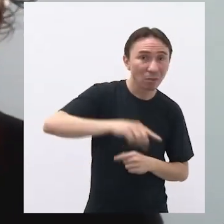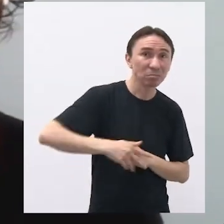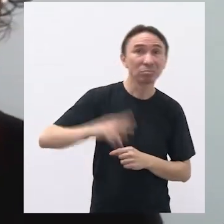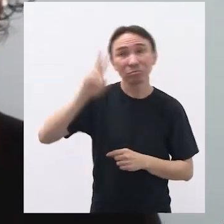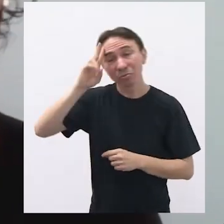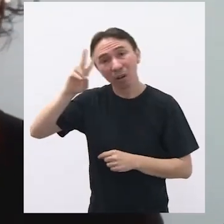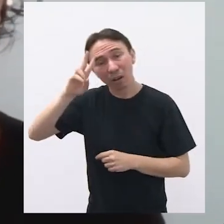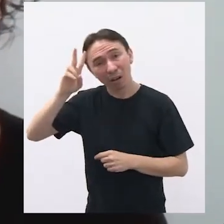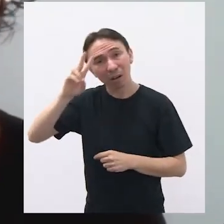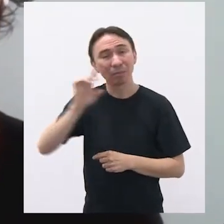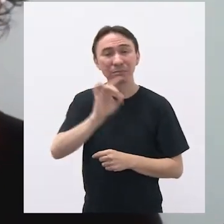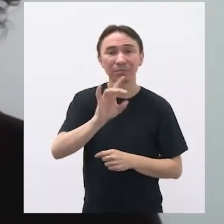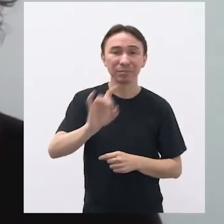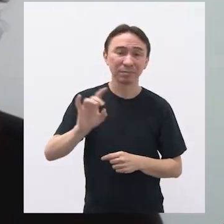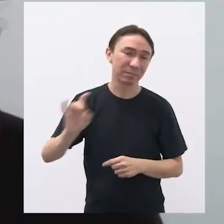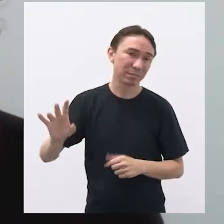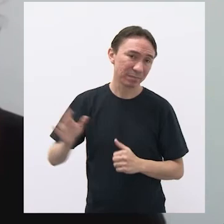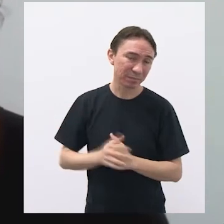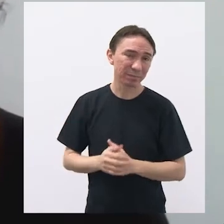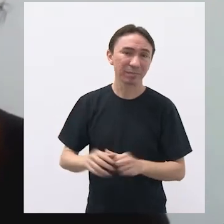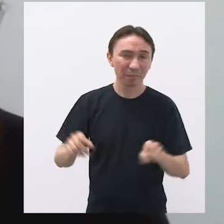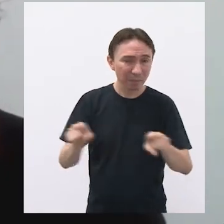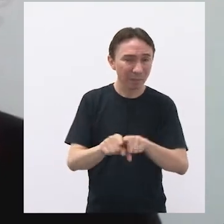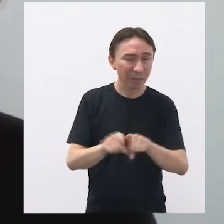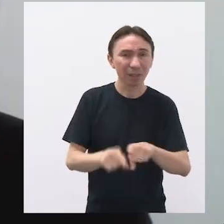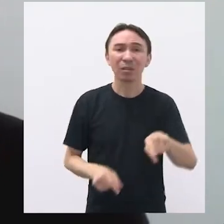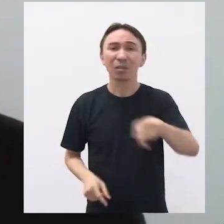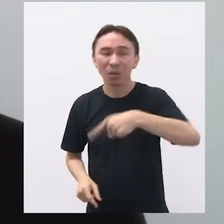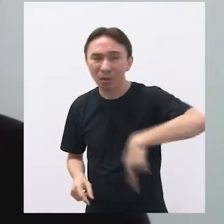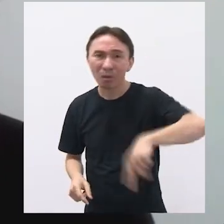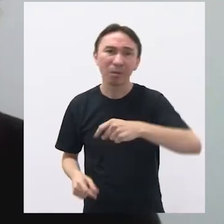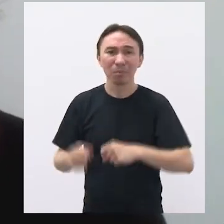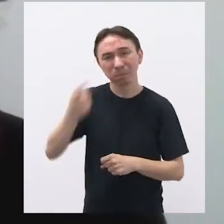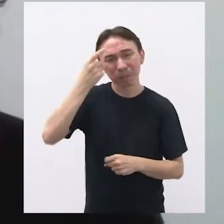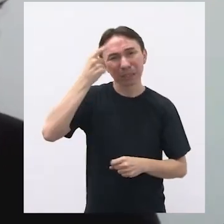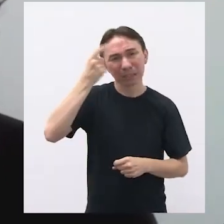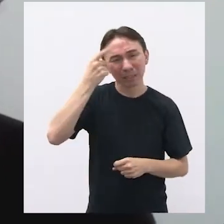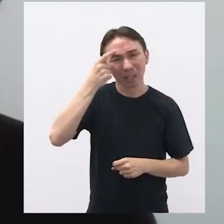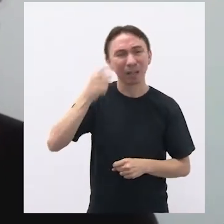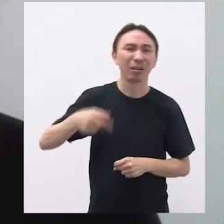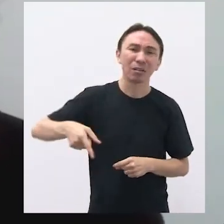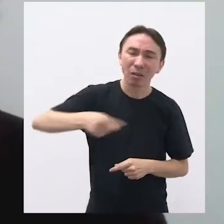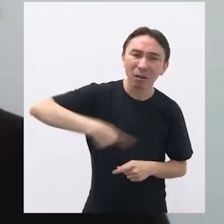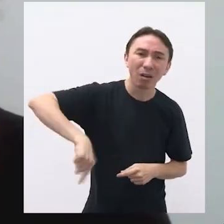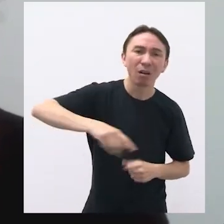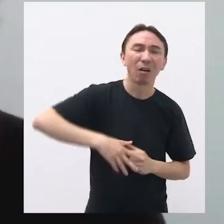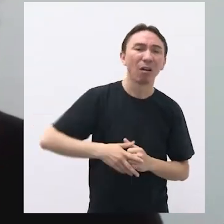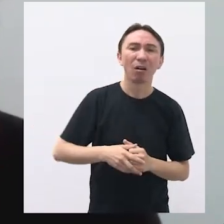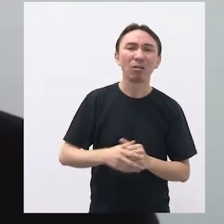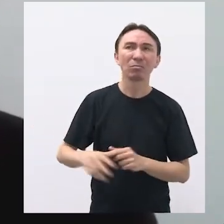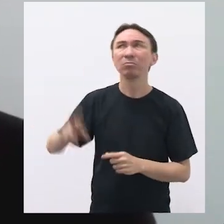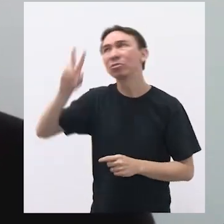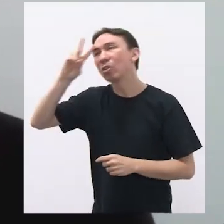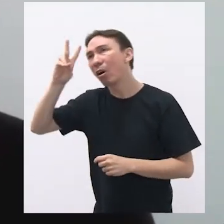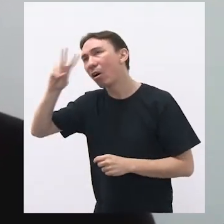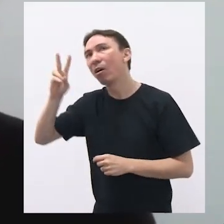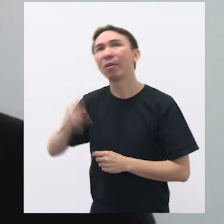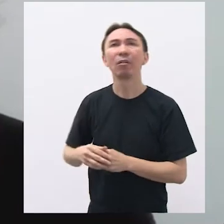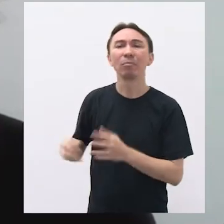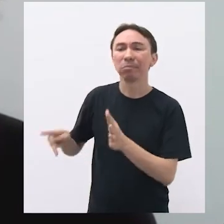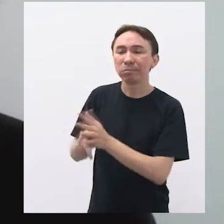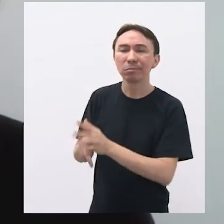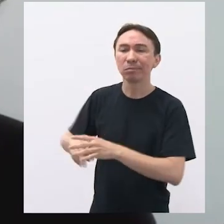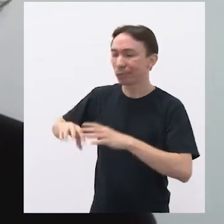Primeiramente, nós mesmos pensávamos na nossa história e nos entendemos como parte de um grupo, parte de uma população,